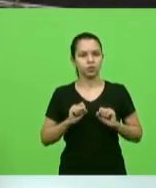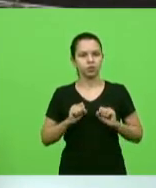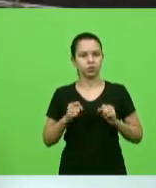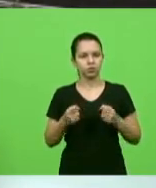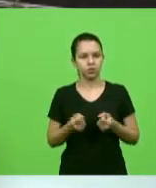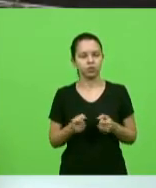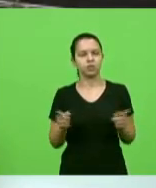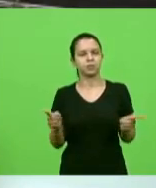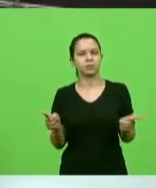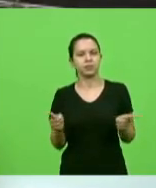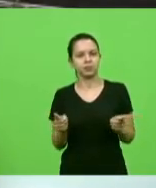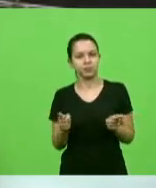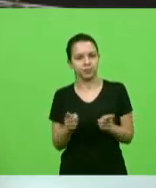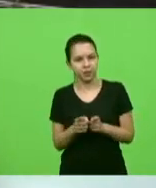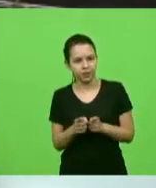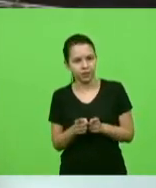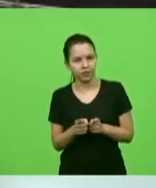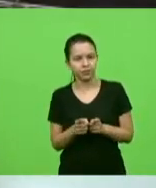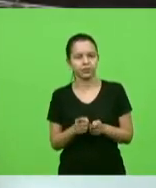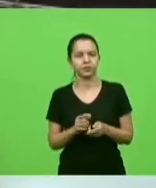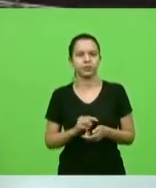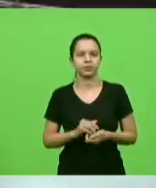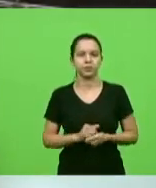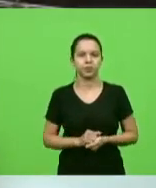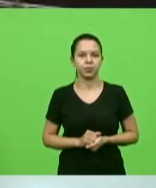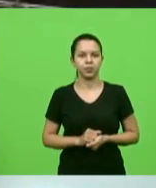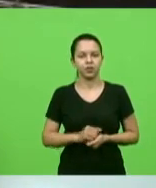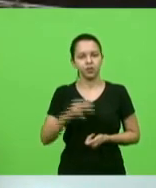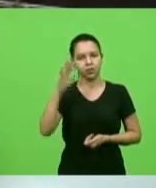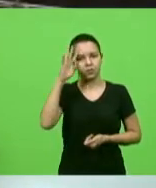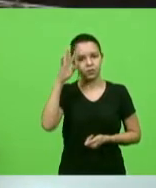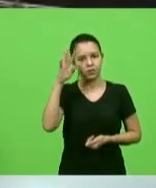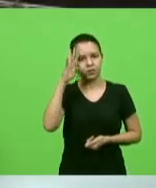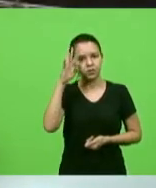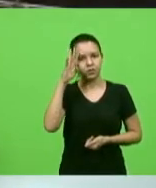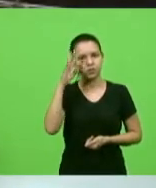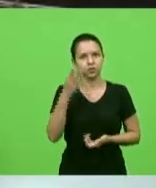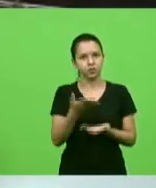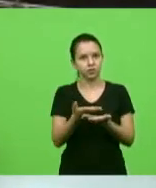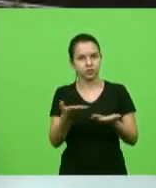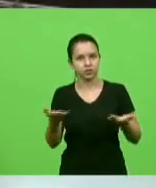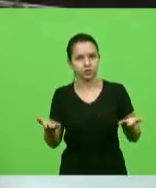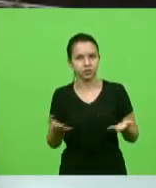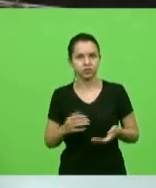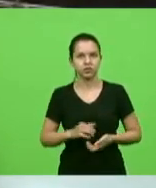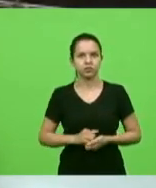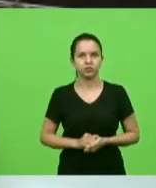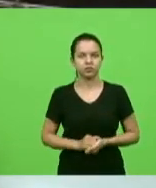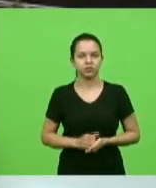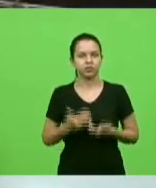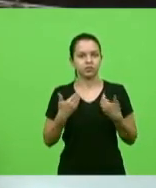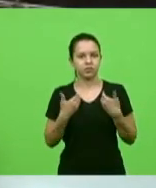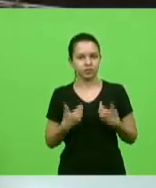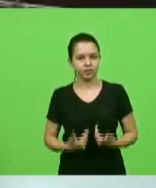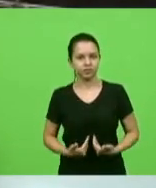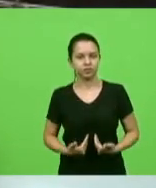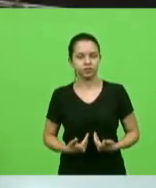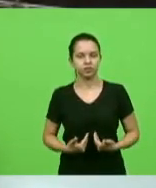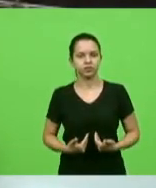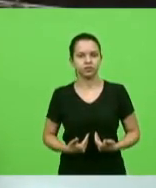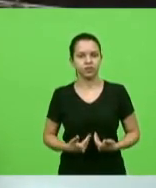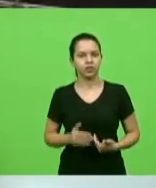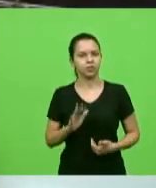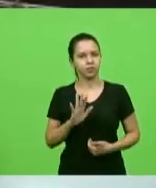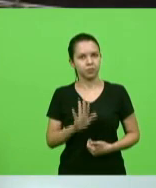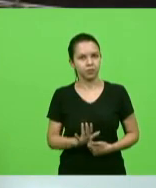a com deficiência aqui Imagine que José vão estar Nacional mas